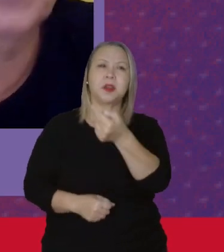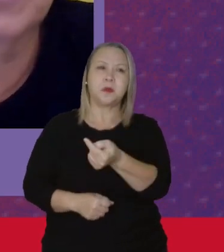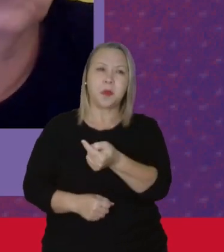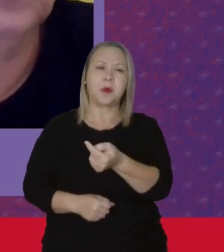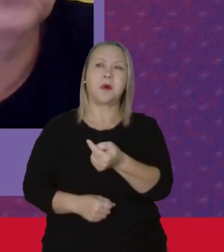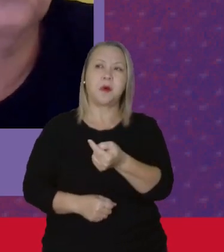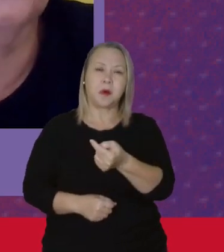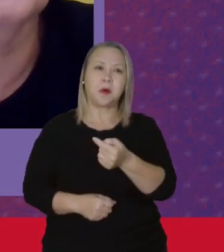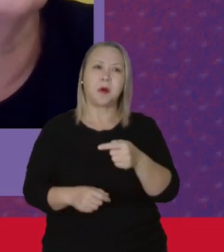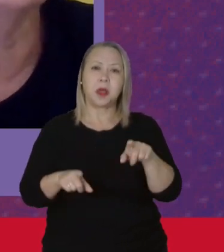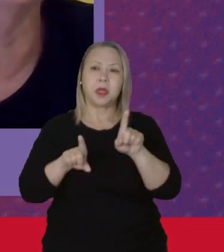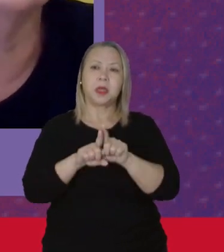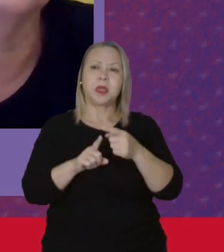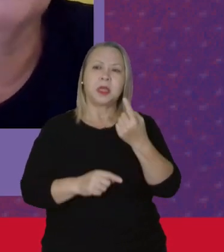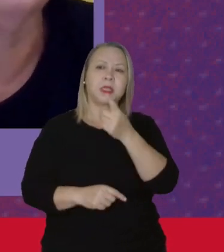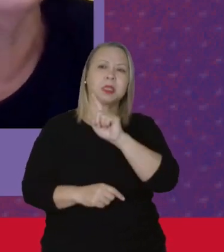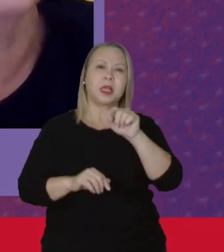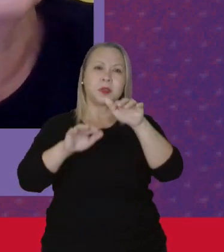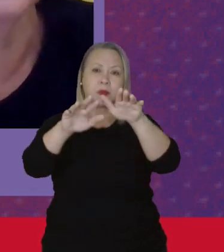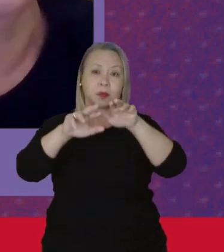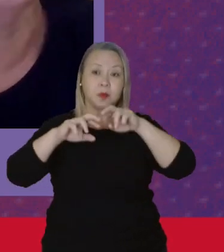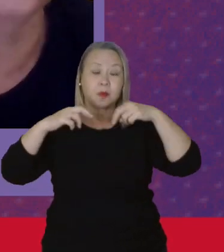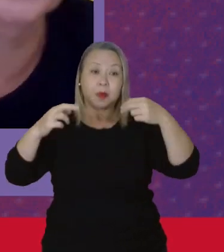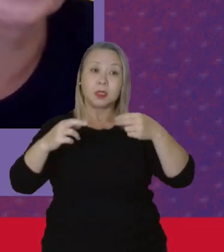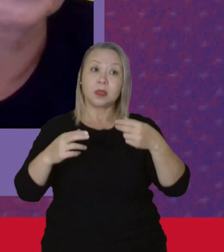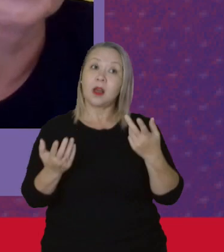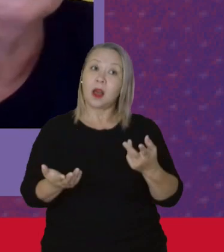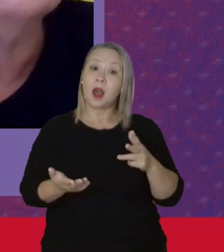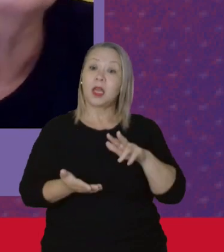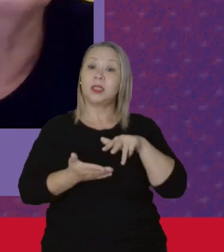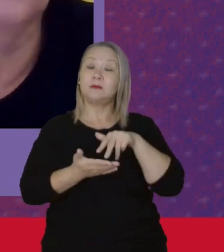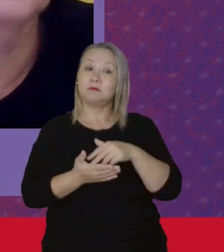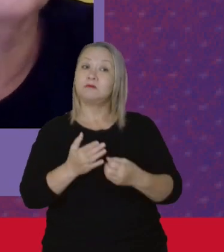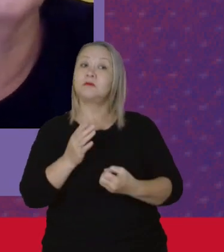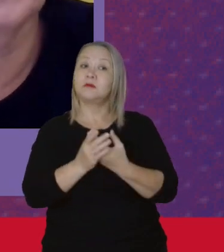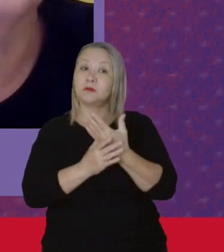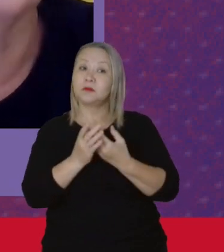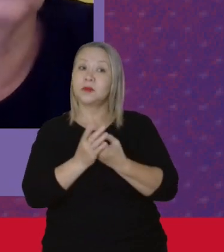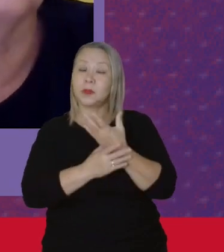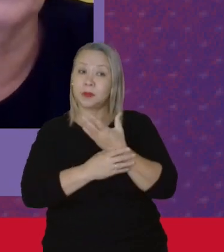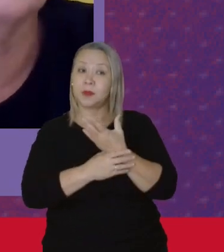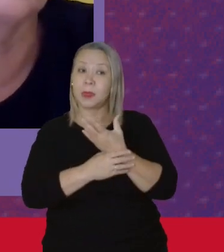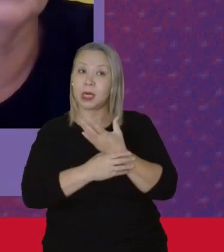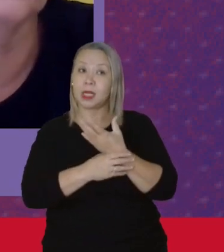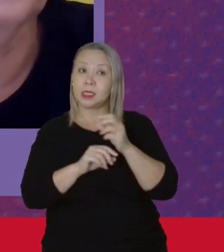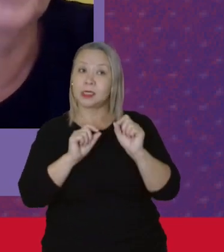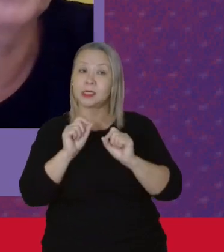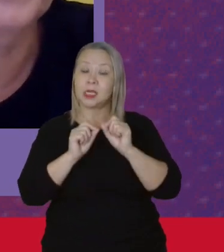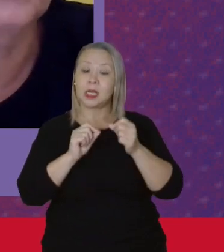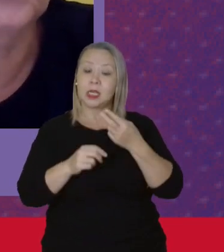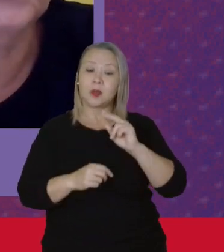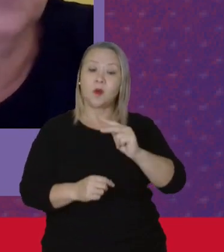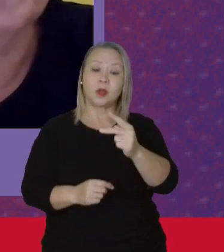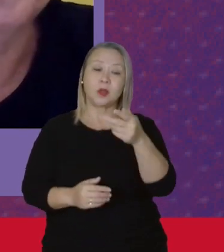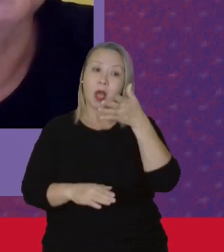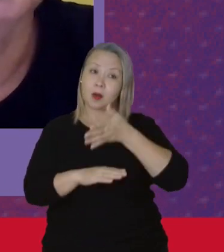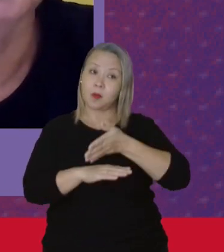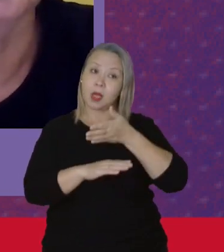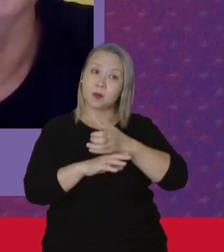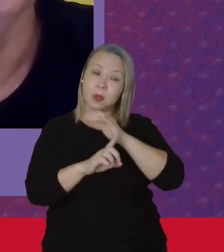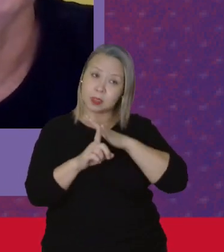e mesmo nas últimas conferências, isso aparece com força. Então, eu acho que isso é resultado de participação